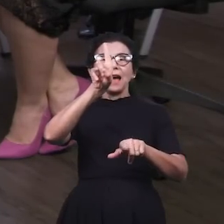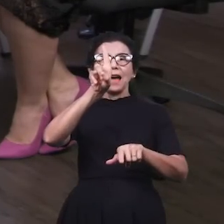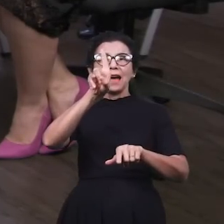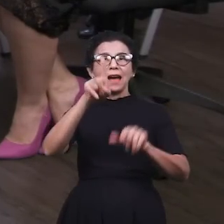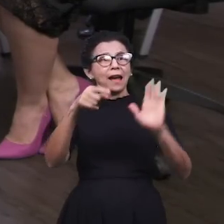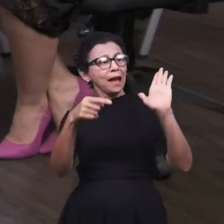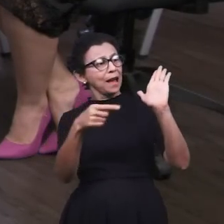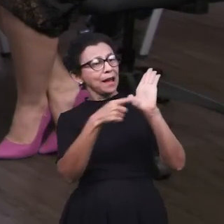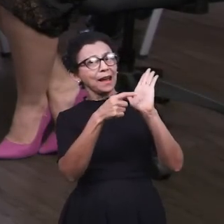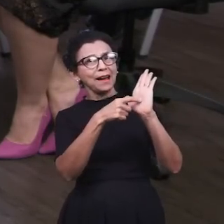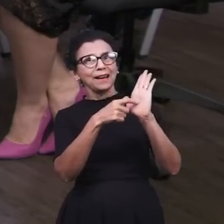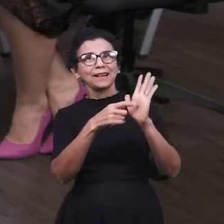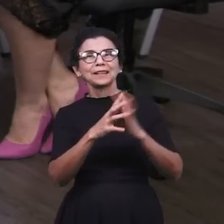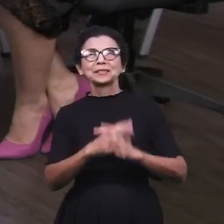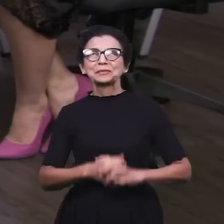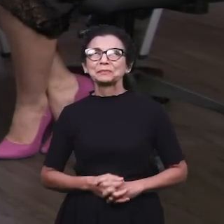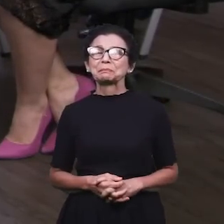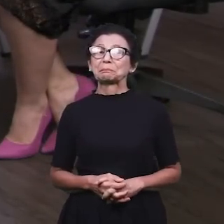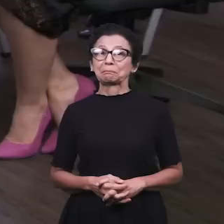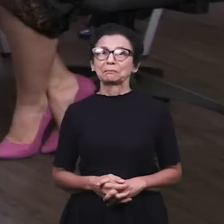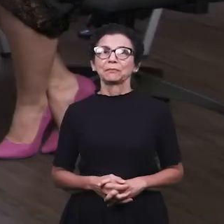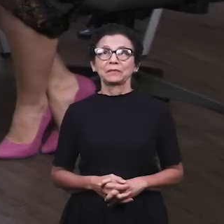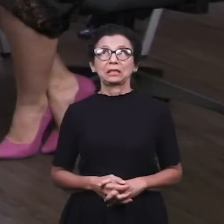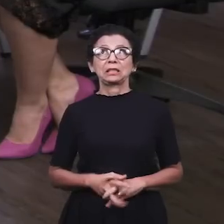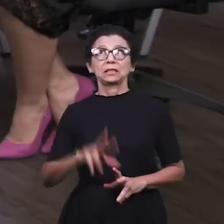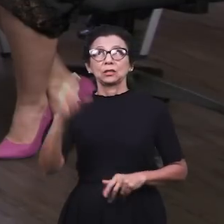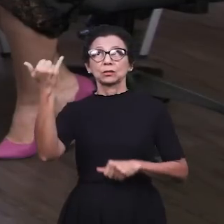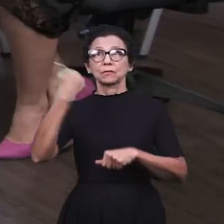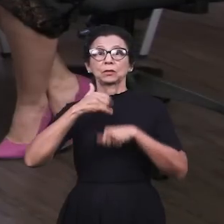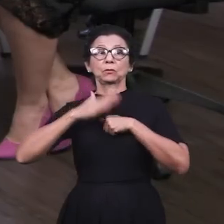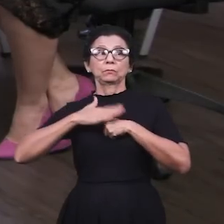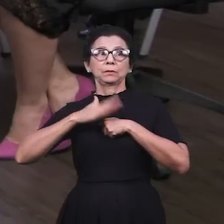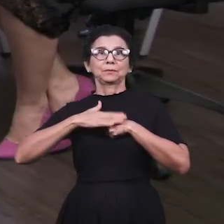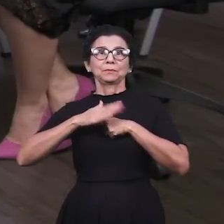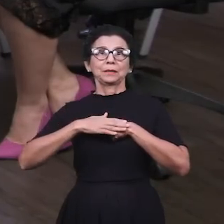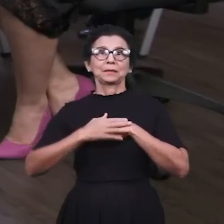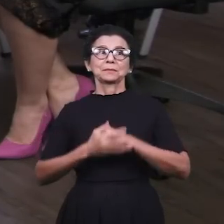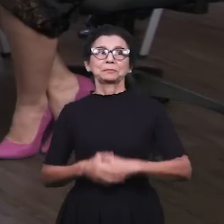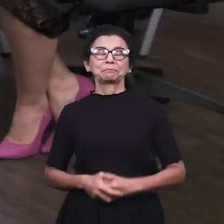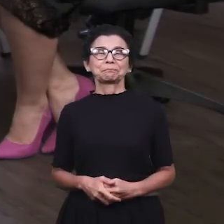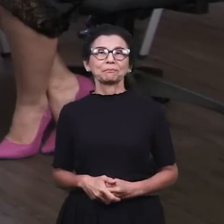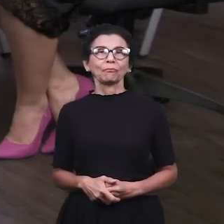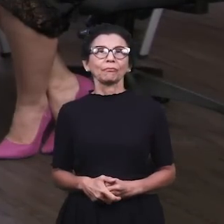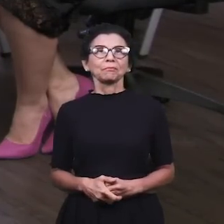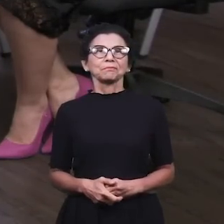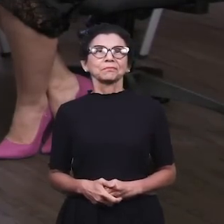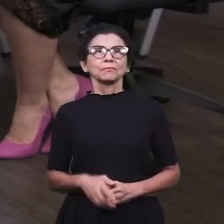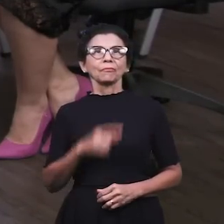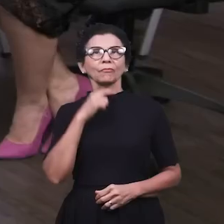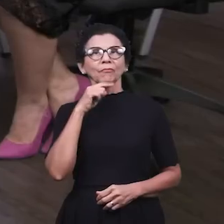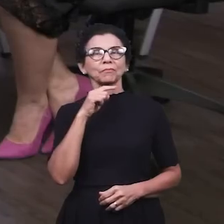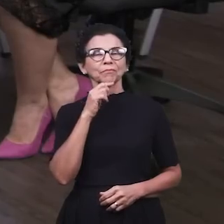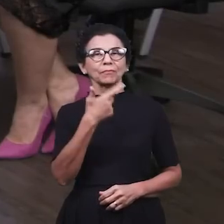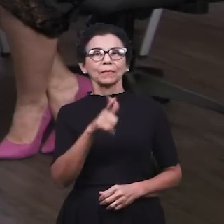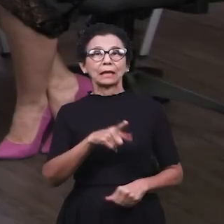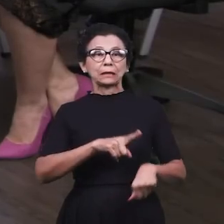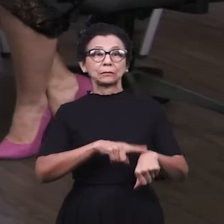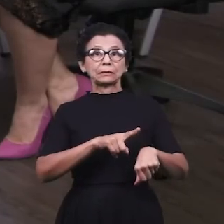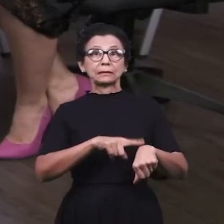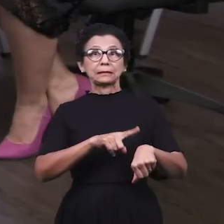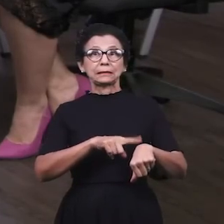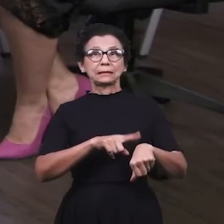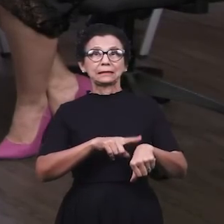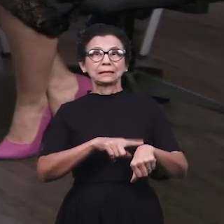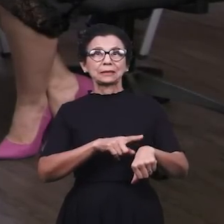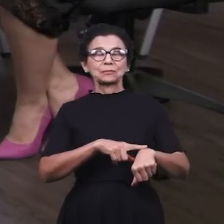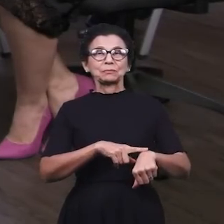pessoa e a pessoa entendendo, não, Deus está falando é comigo mesmo, não é com outro, não. Glória a Jesus. Bom, nosso tempo já está bem adiantado, mas temos